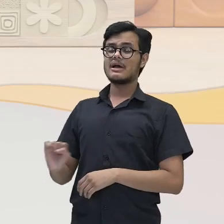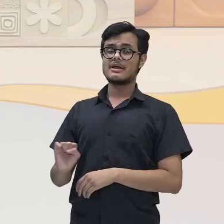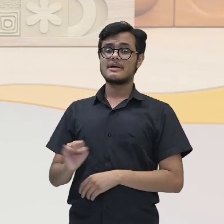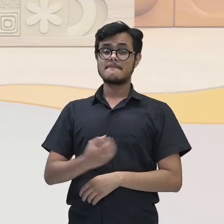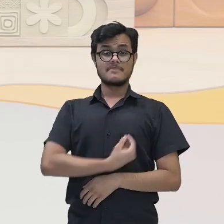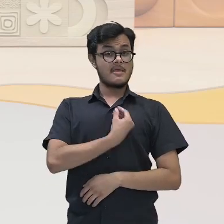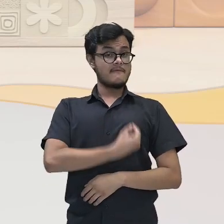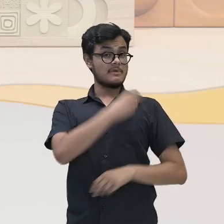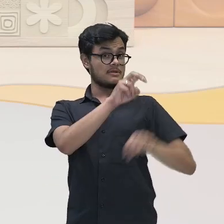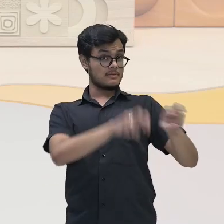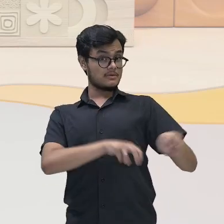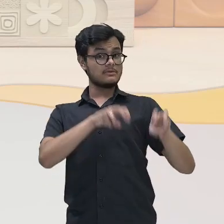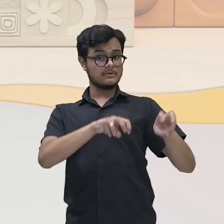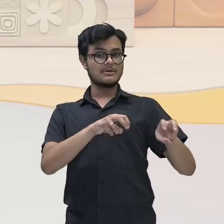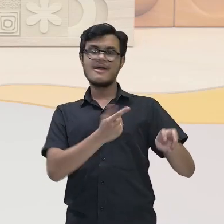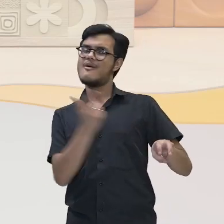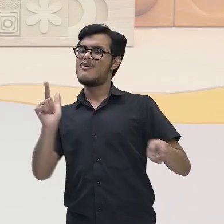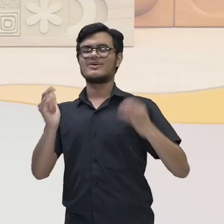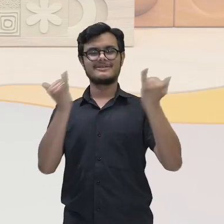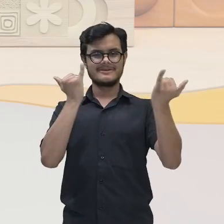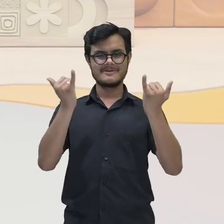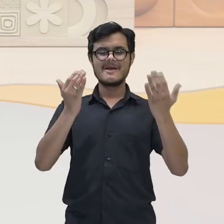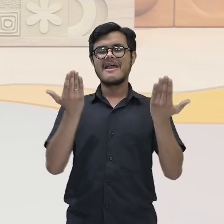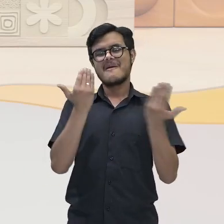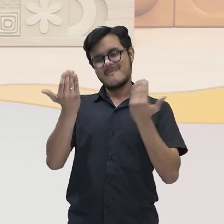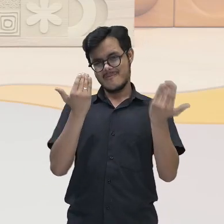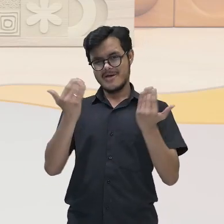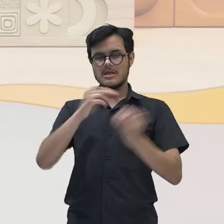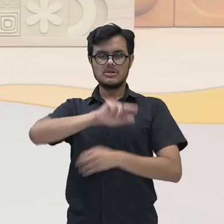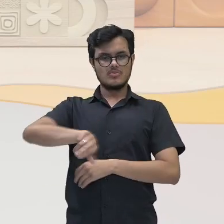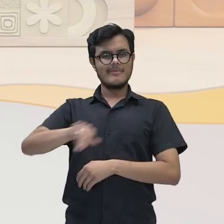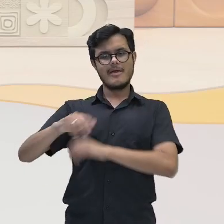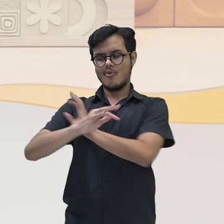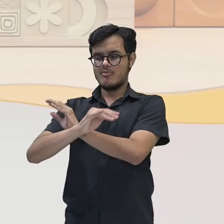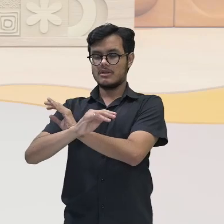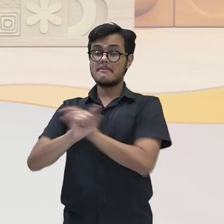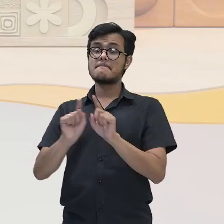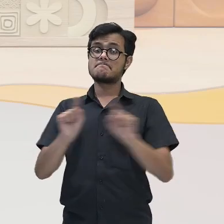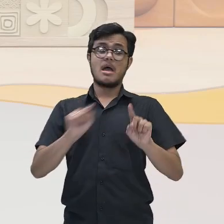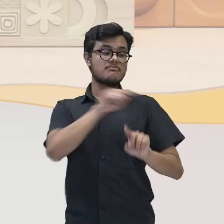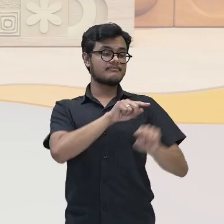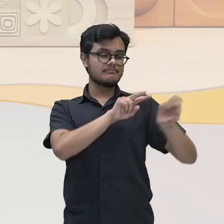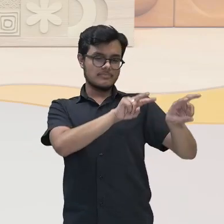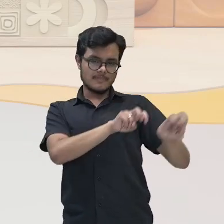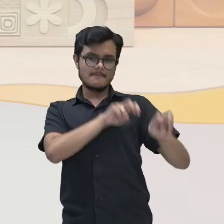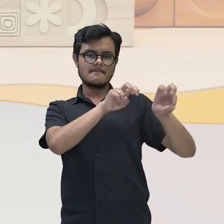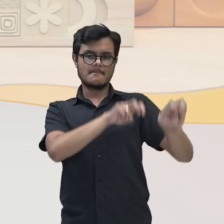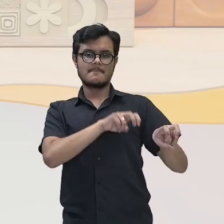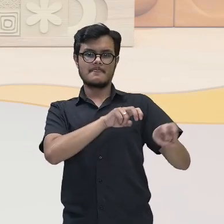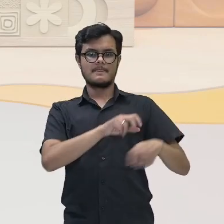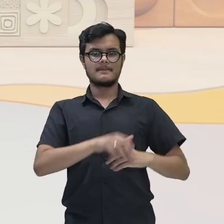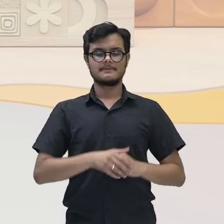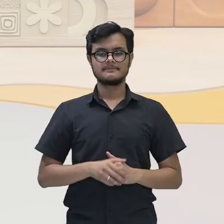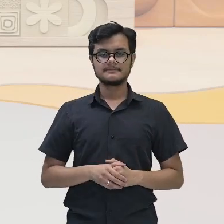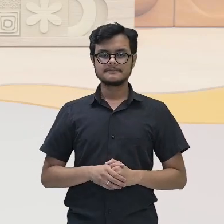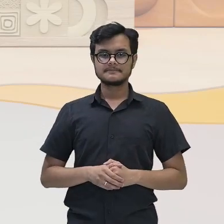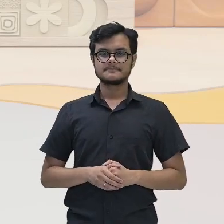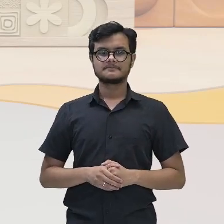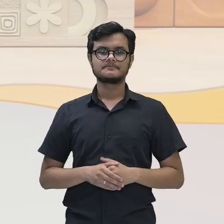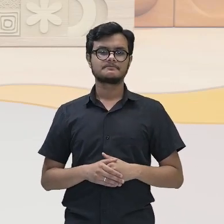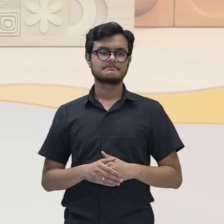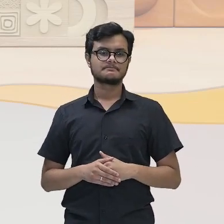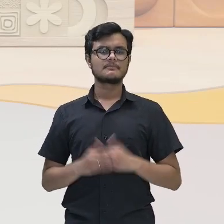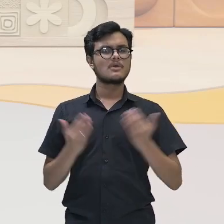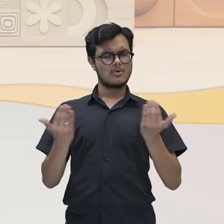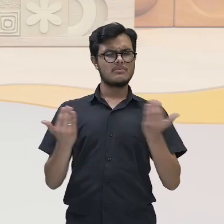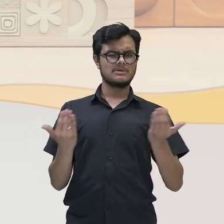gente fosse fazer um outro comparativo, tirasse ali em área urbana e colocasse em área rural, apenas para